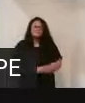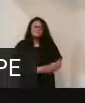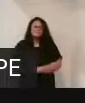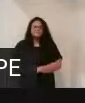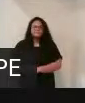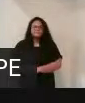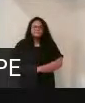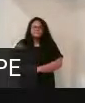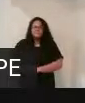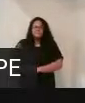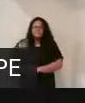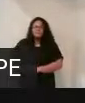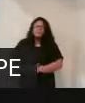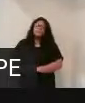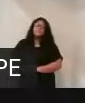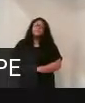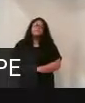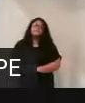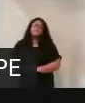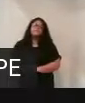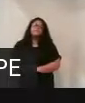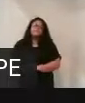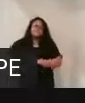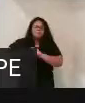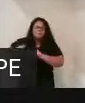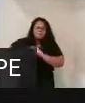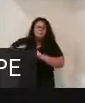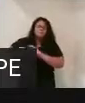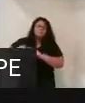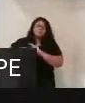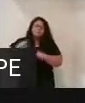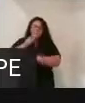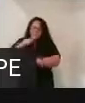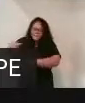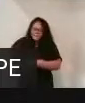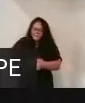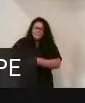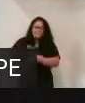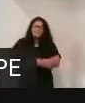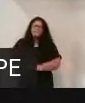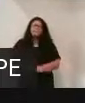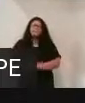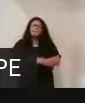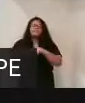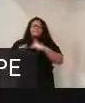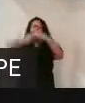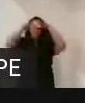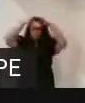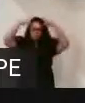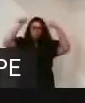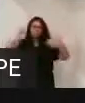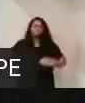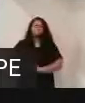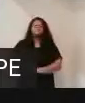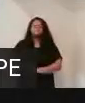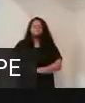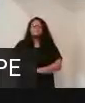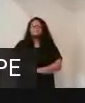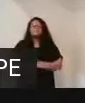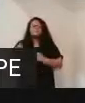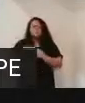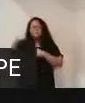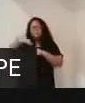pela Universidade Federal do Mato Grosso do Sul, mestre em tecnologias ambientais pela Universidade Federal do Mato Grosso do